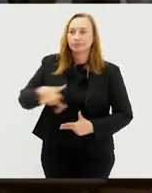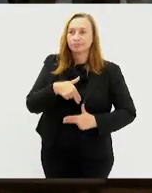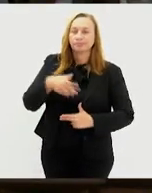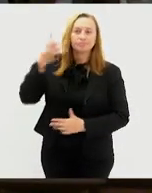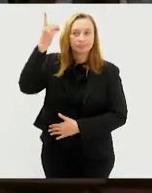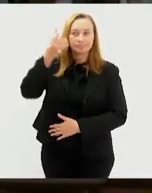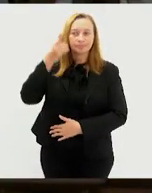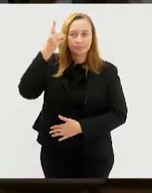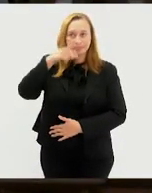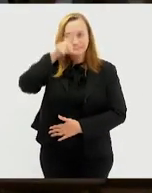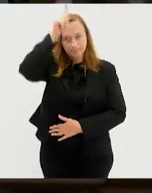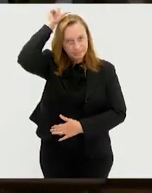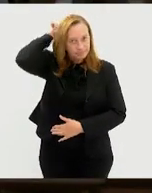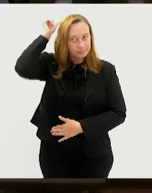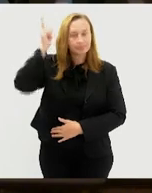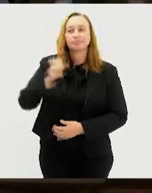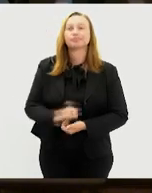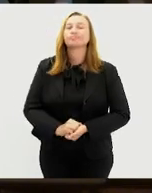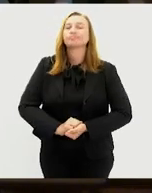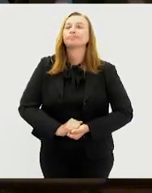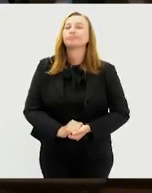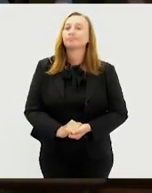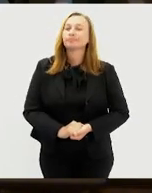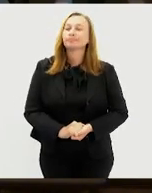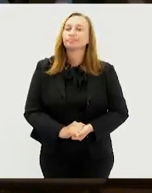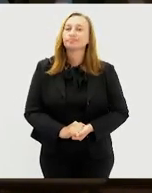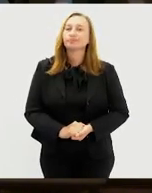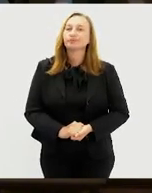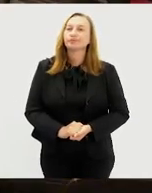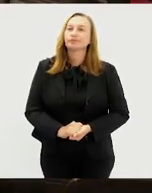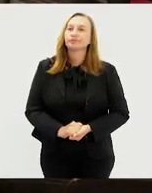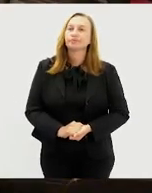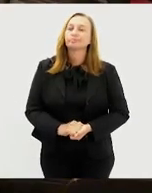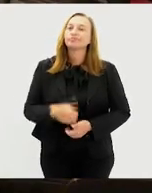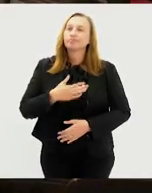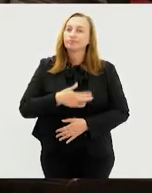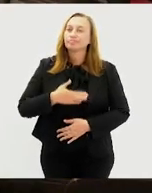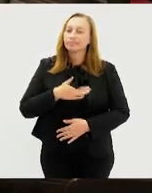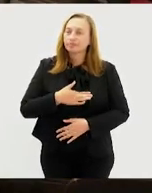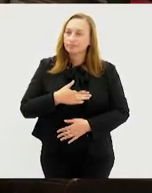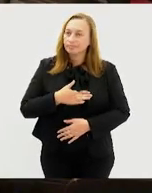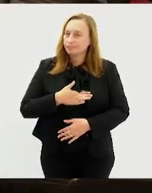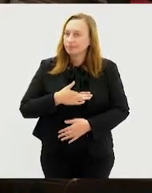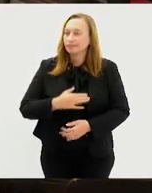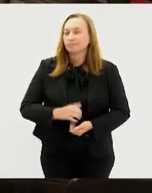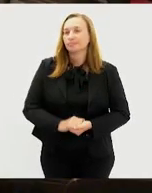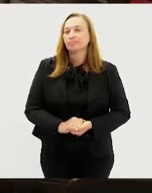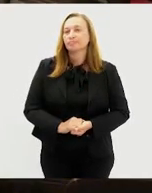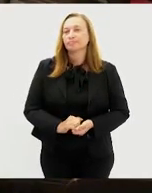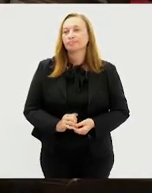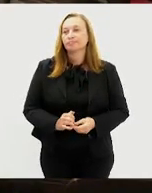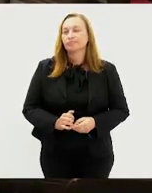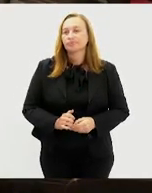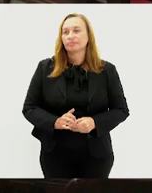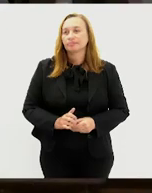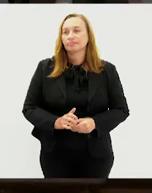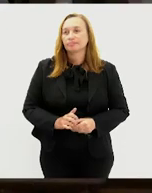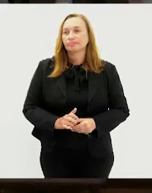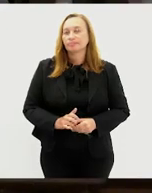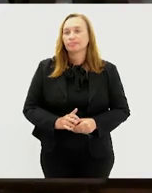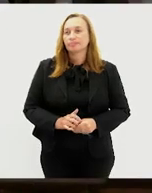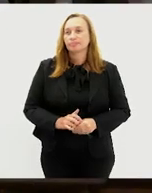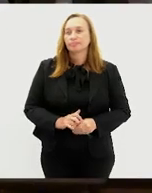Deputado luí Paulo Correa da Rocha Deputado Júlio gostaria só de o acel Desligou